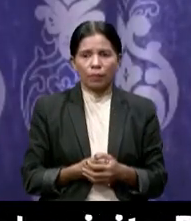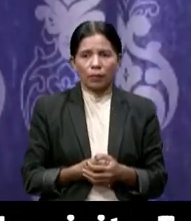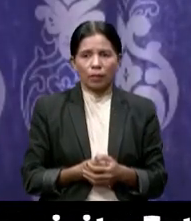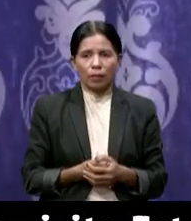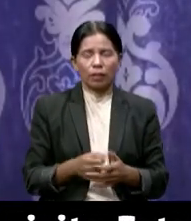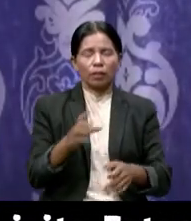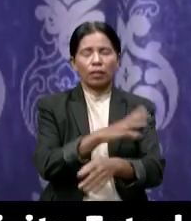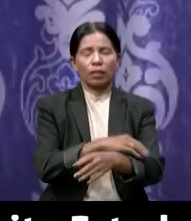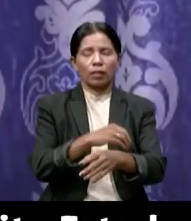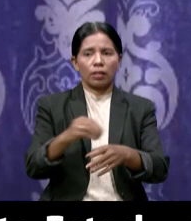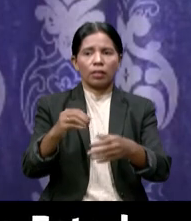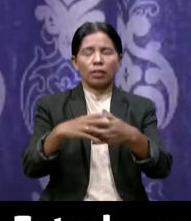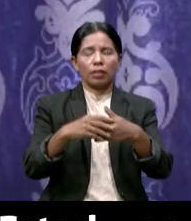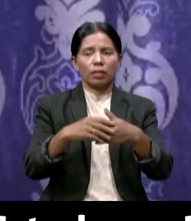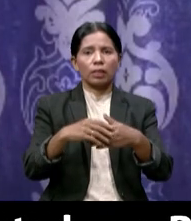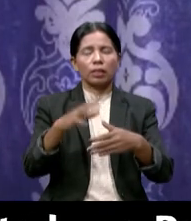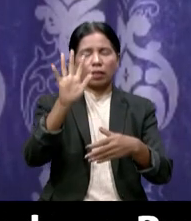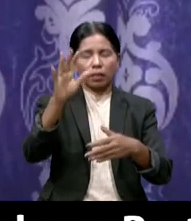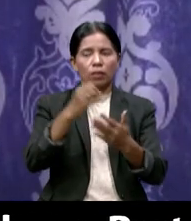5 de junho maka ia